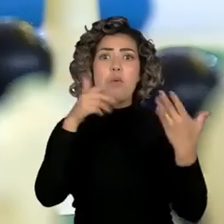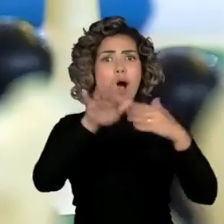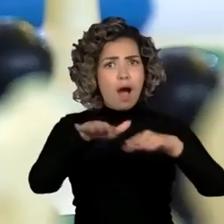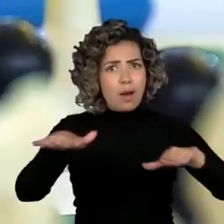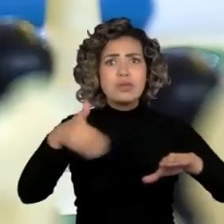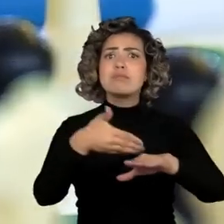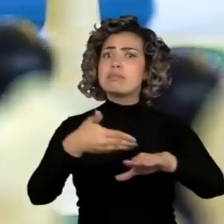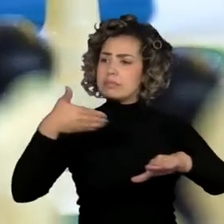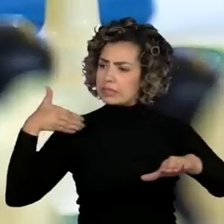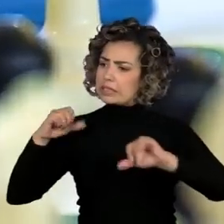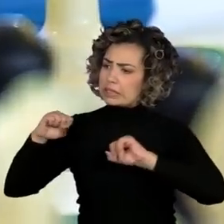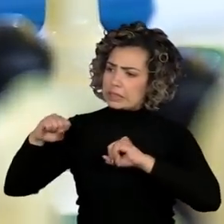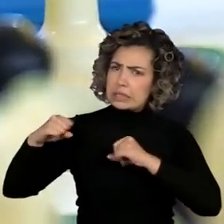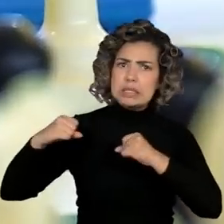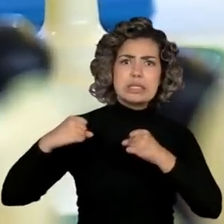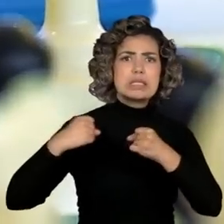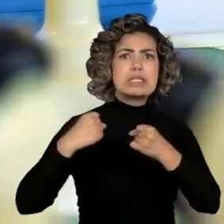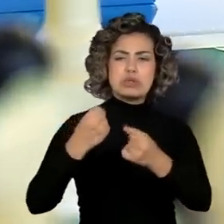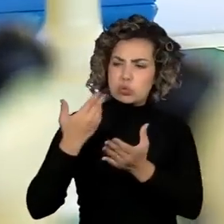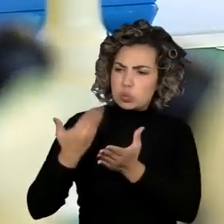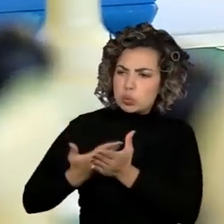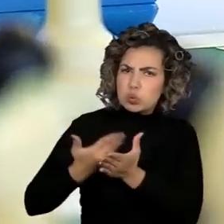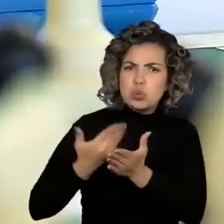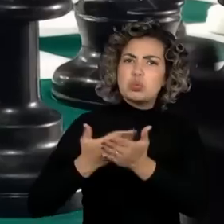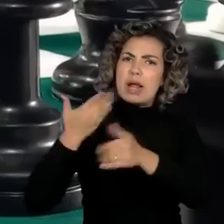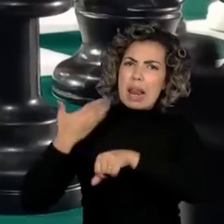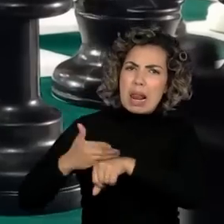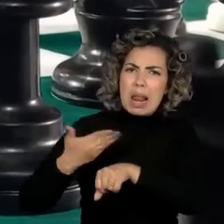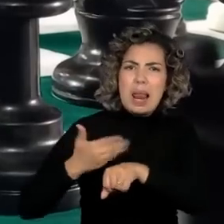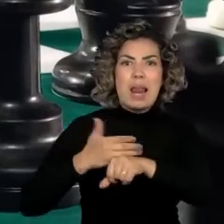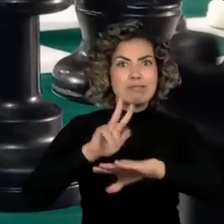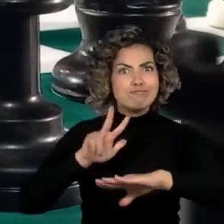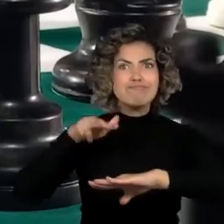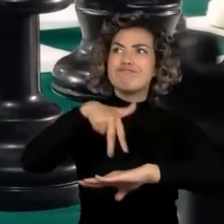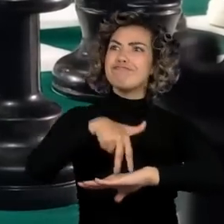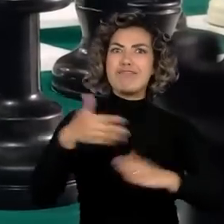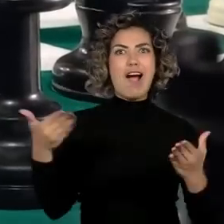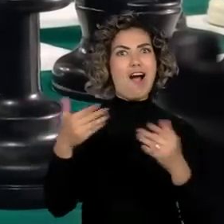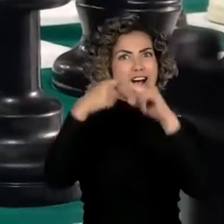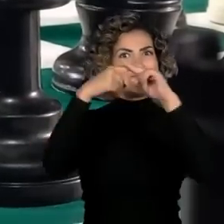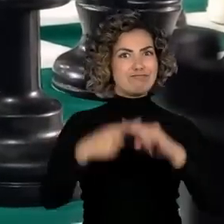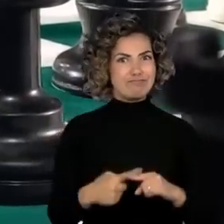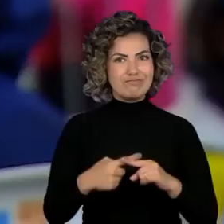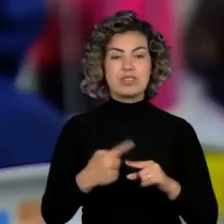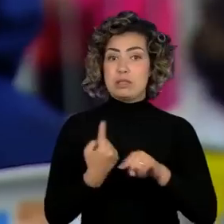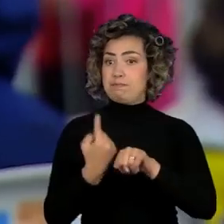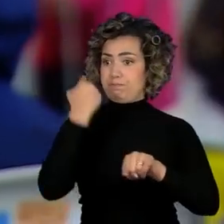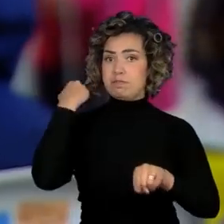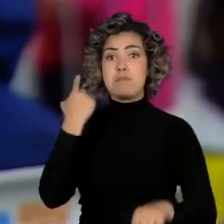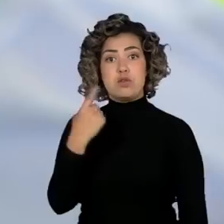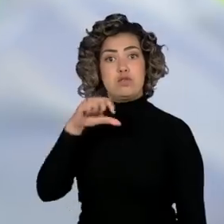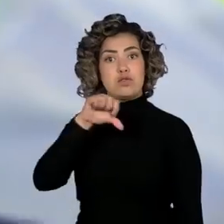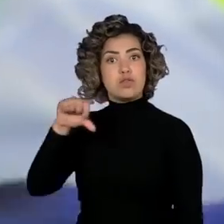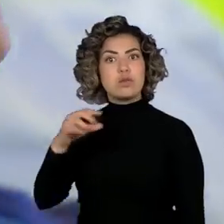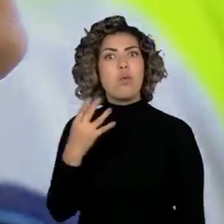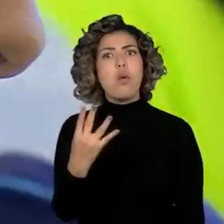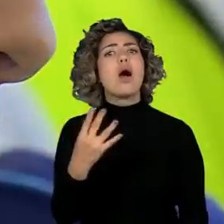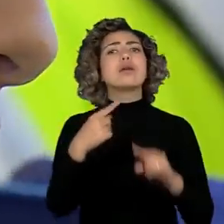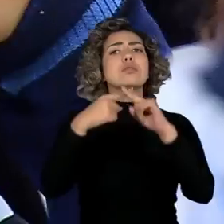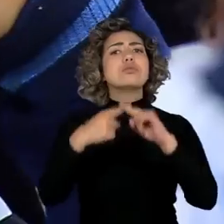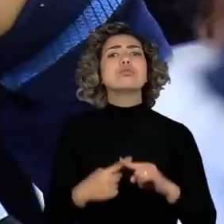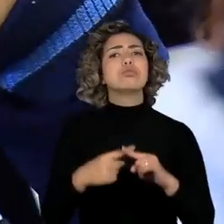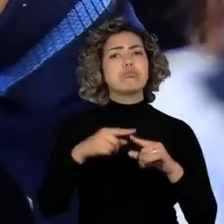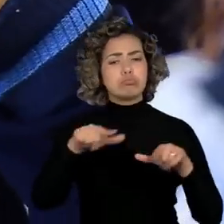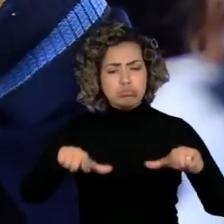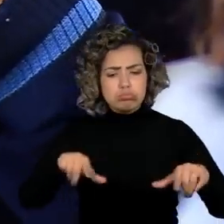merecimento deles. Presente na rede municipal de ensino desde 1994, o xadrez tem sido utilizado